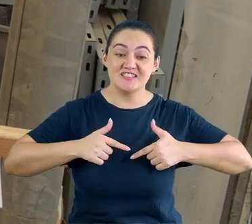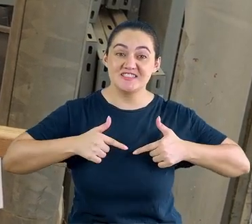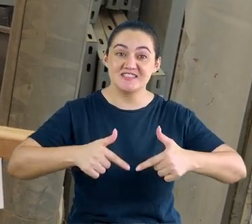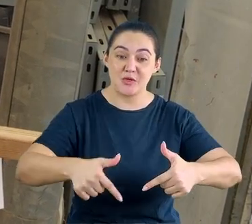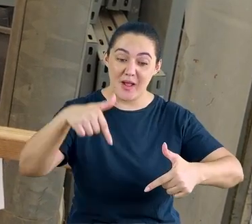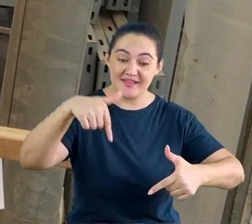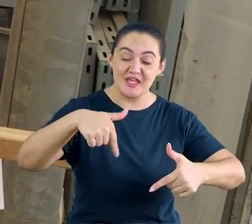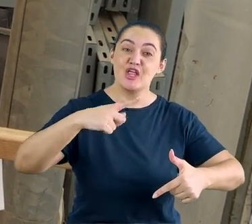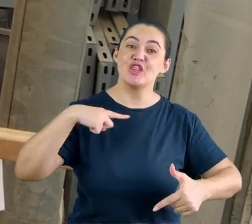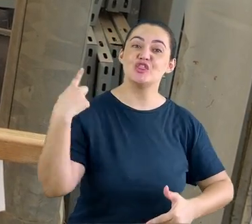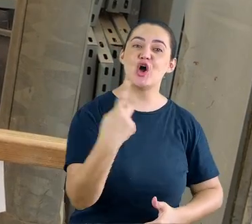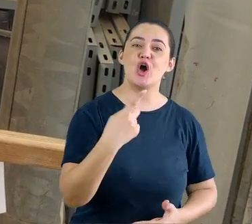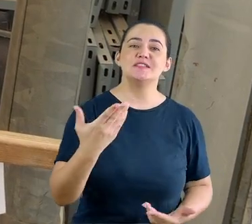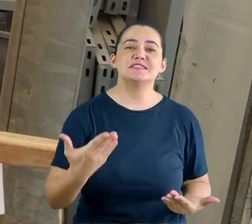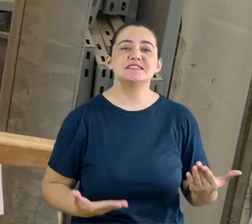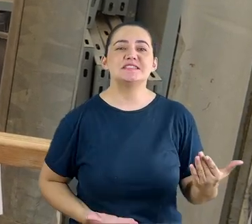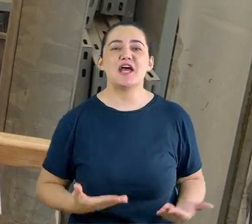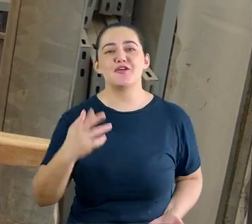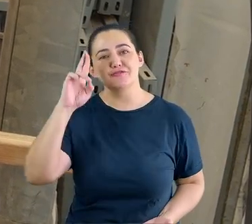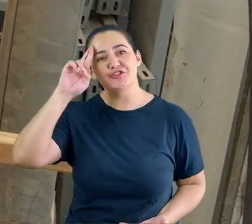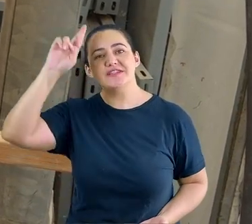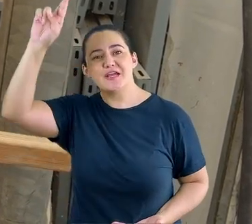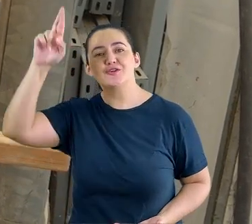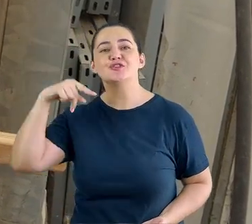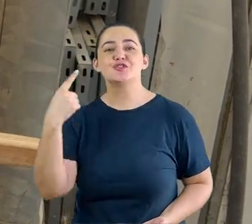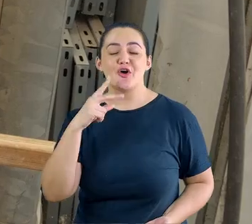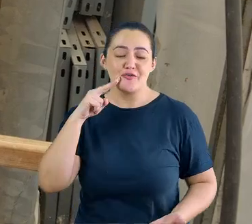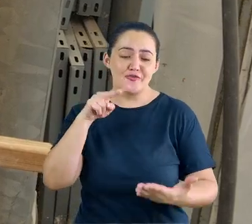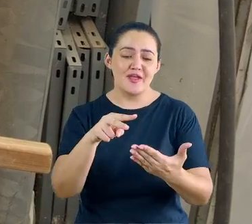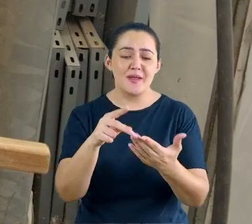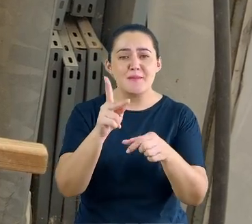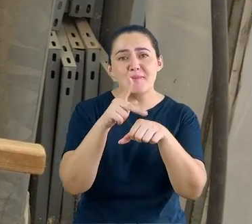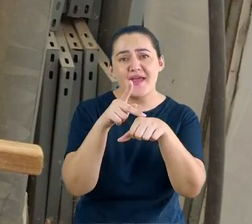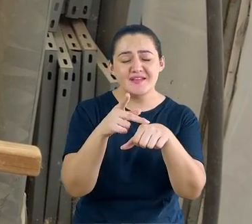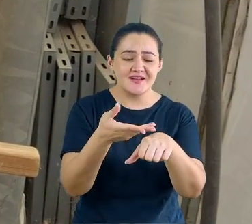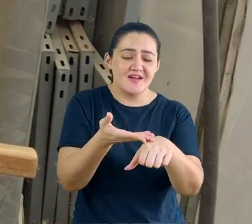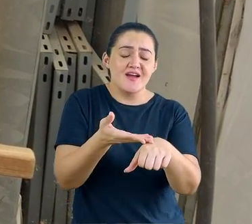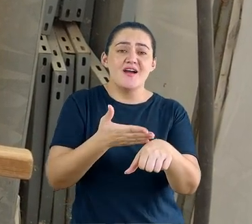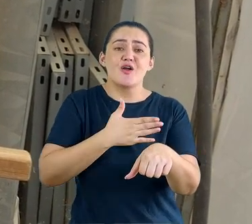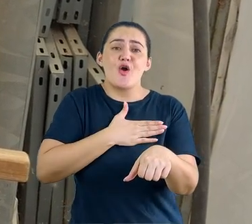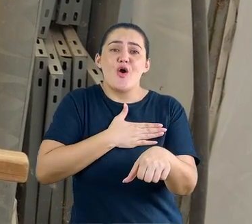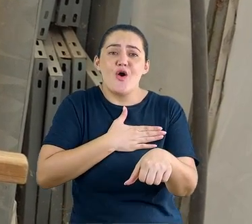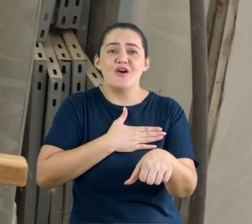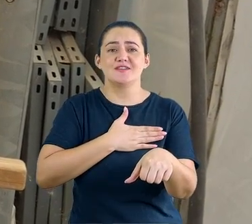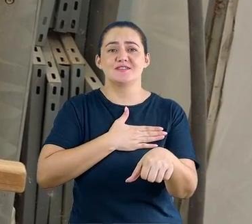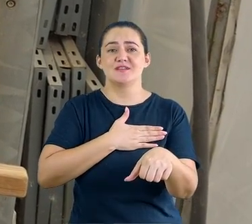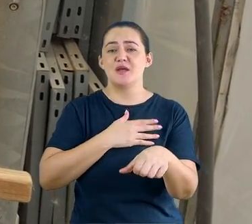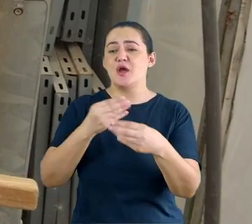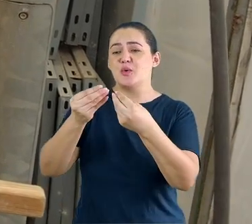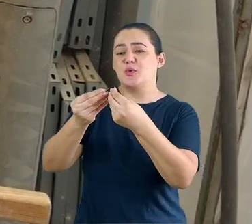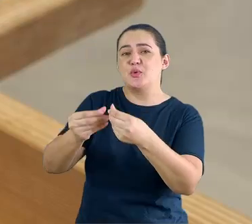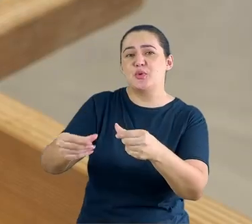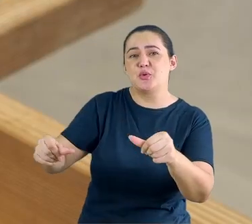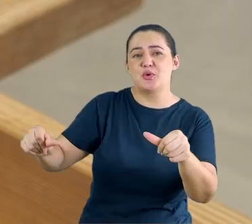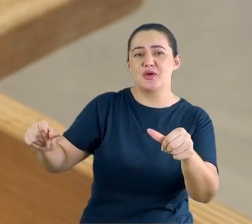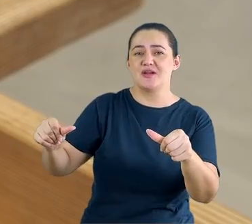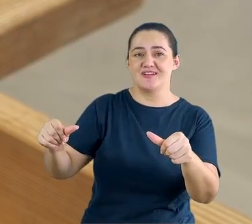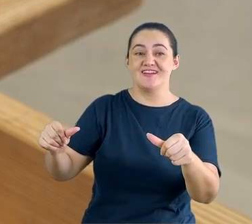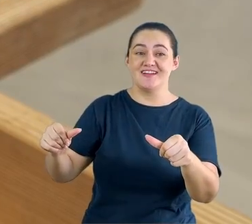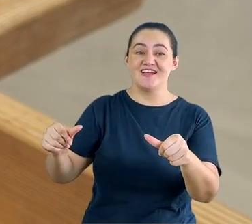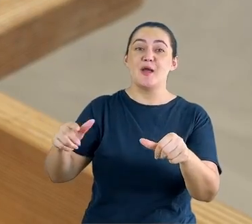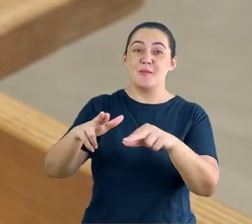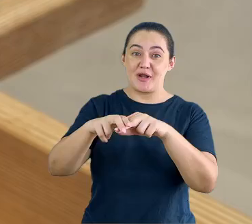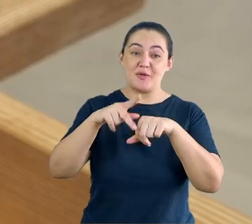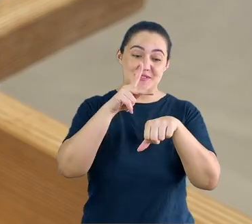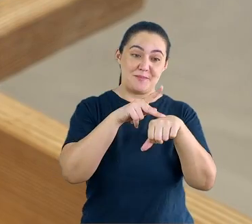sentimos servos de Deus, nos compadecemos das pedras de Sião e da poeira que sai dela. E através